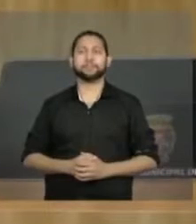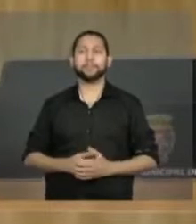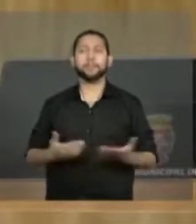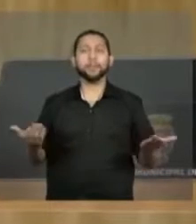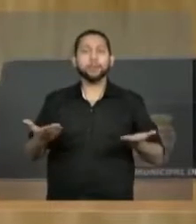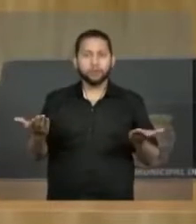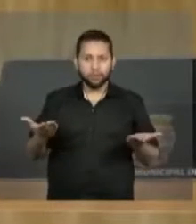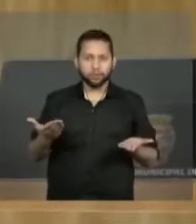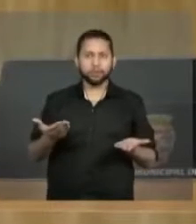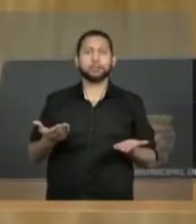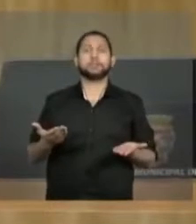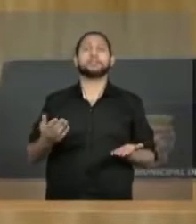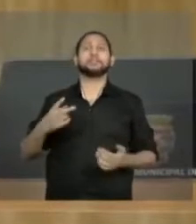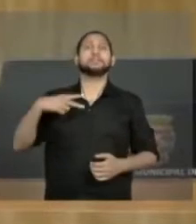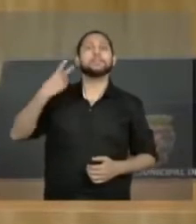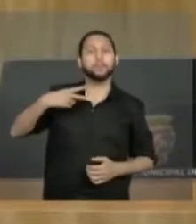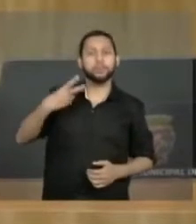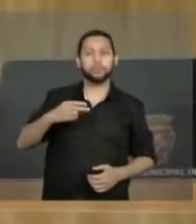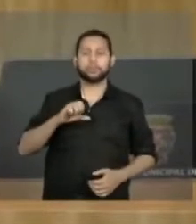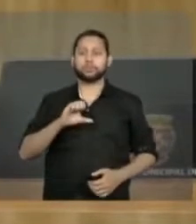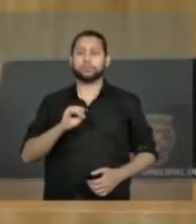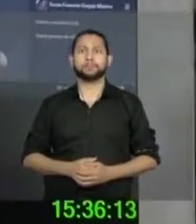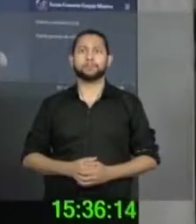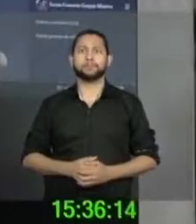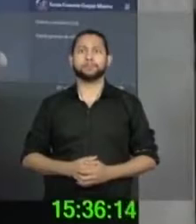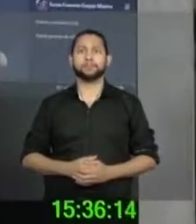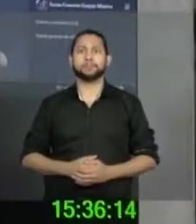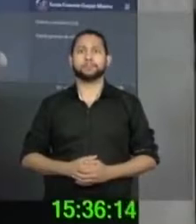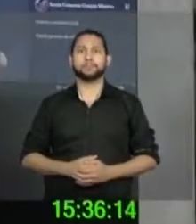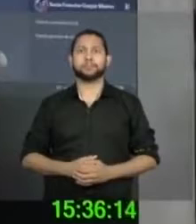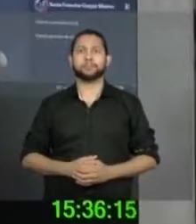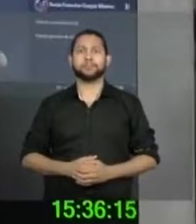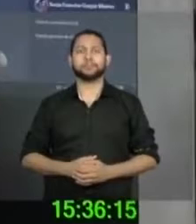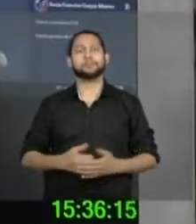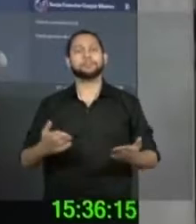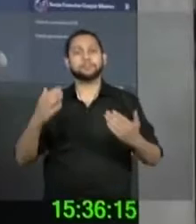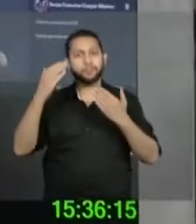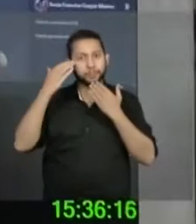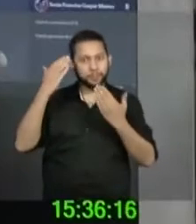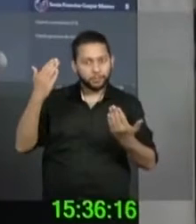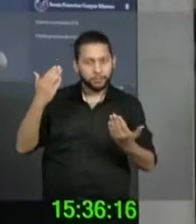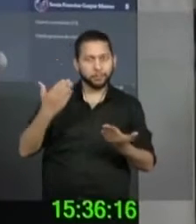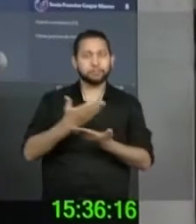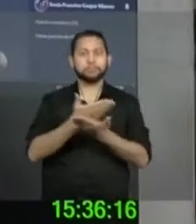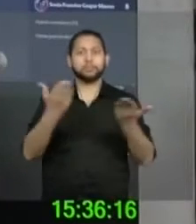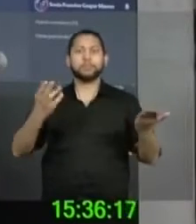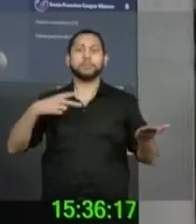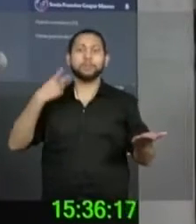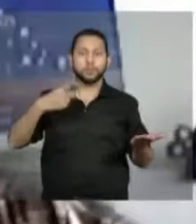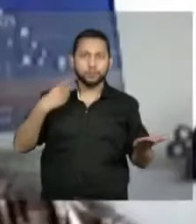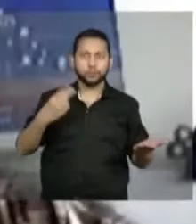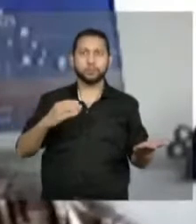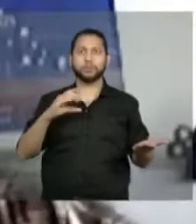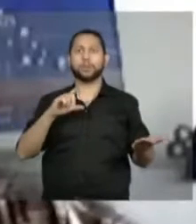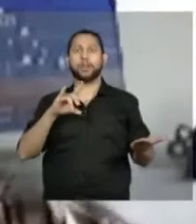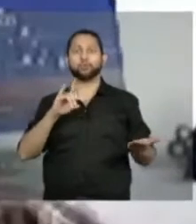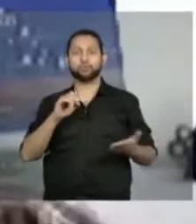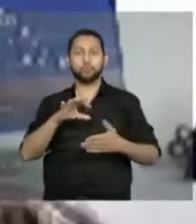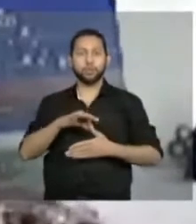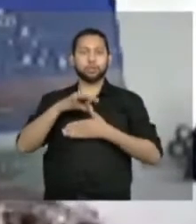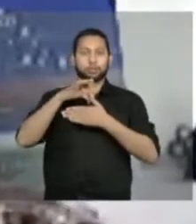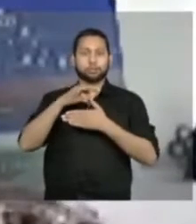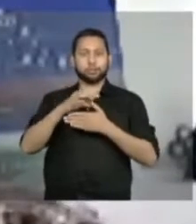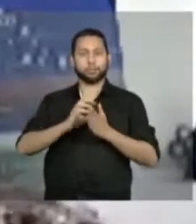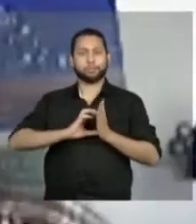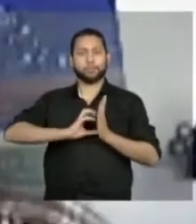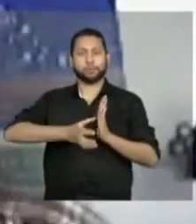Tem a palavra a nobre vereadora Soninha Francini. Obrigada, vereador Cláudio Fonseca, líder da bancada do Cidadania,